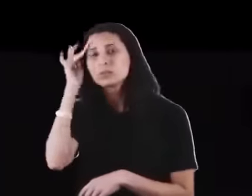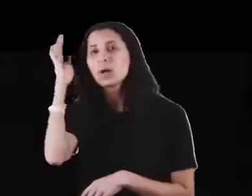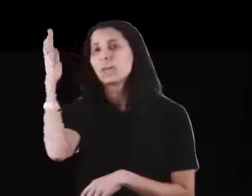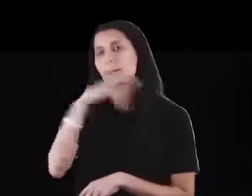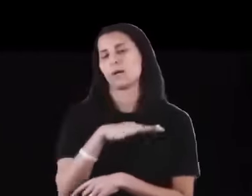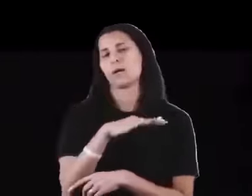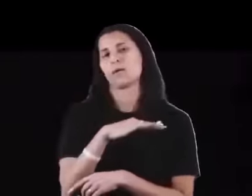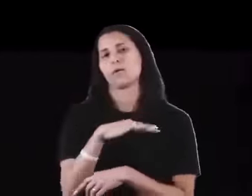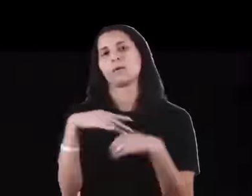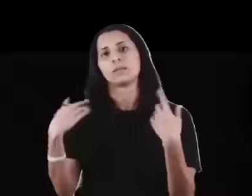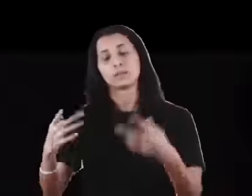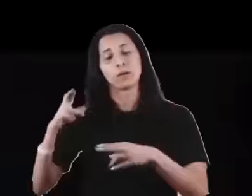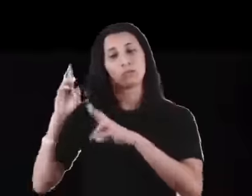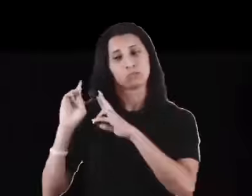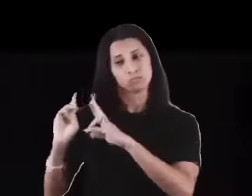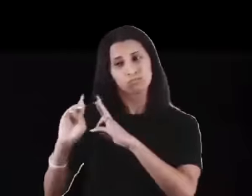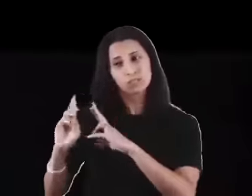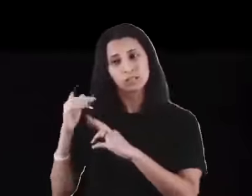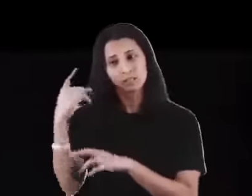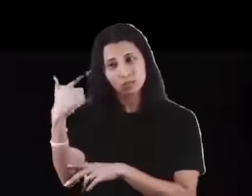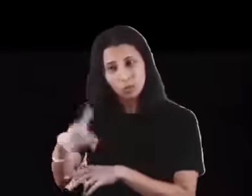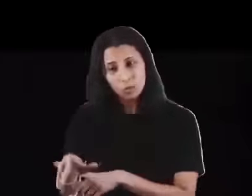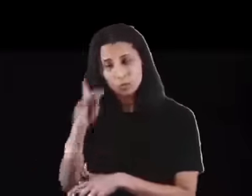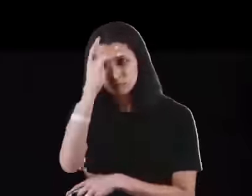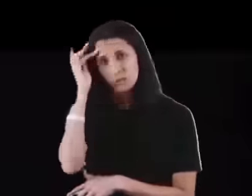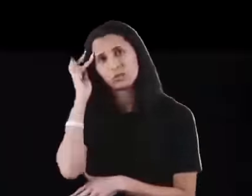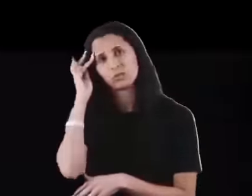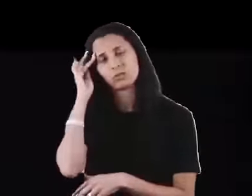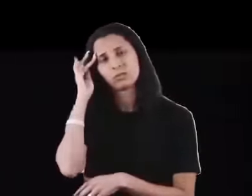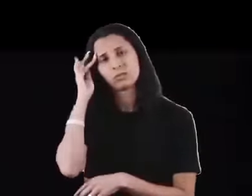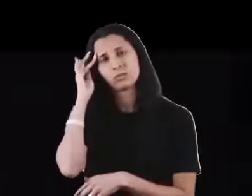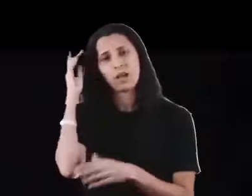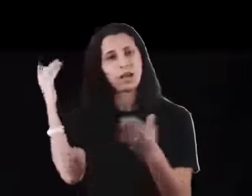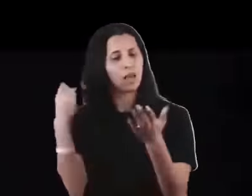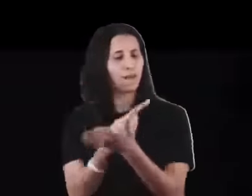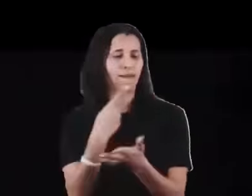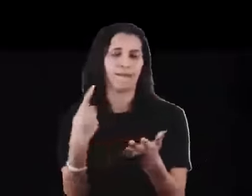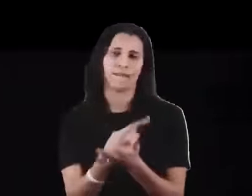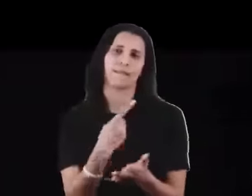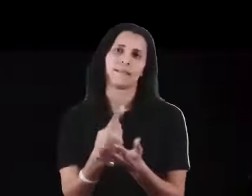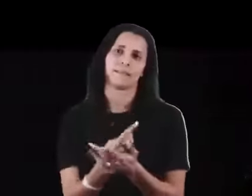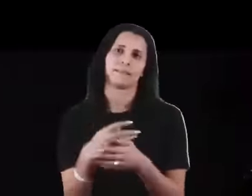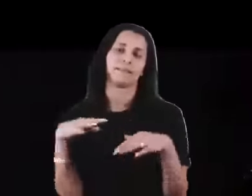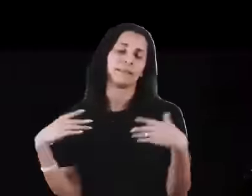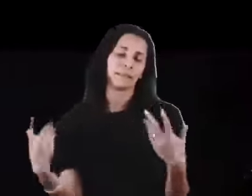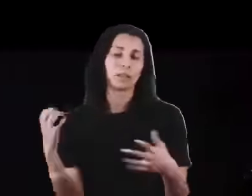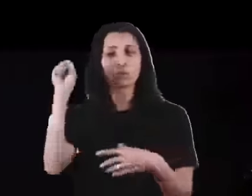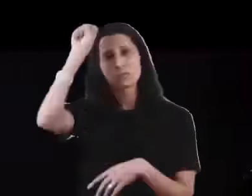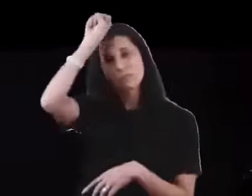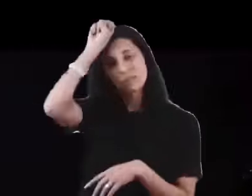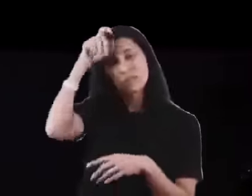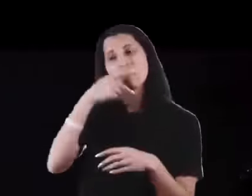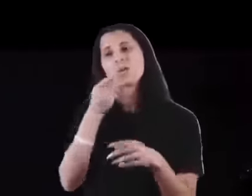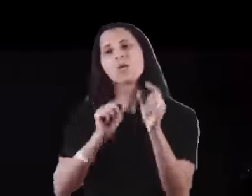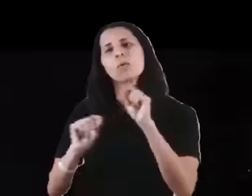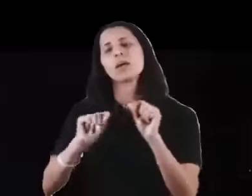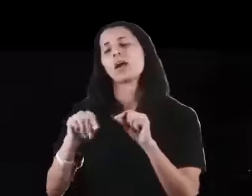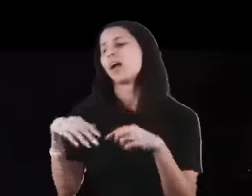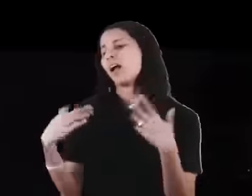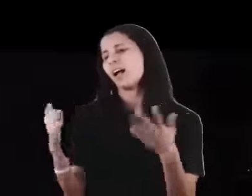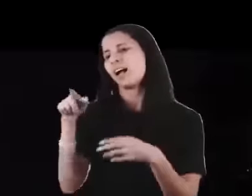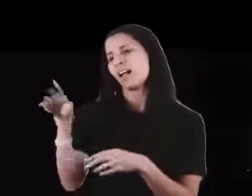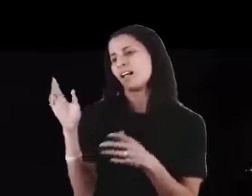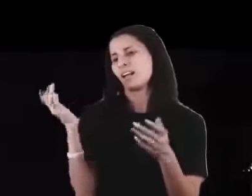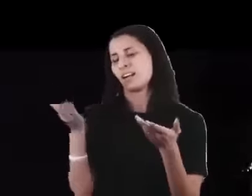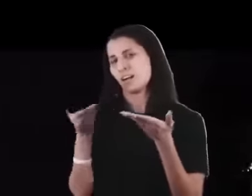perspectiva errada aqui não era DH era de Sara o ift Agora só quer ser é não filha é só porque tu